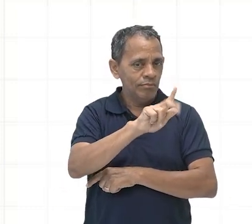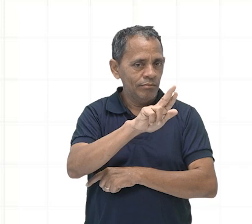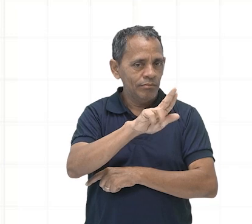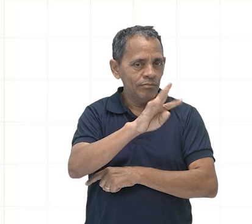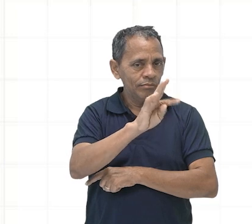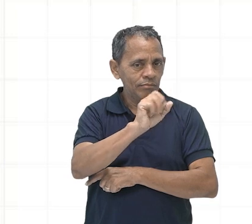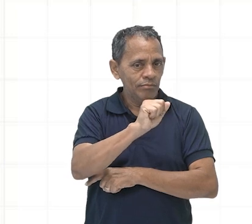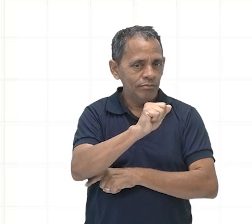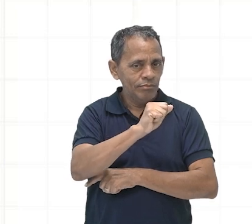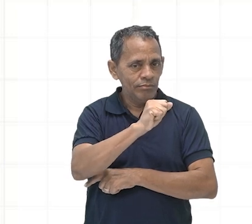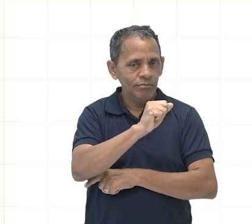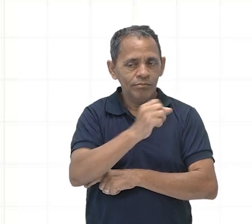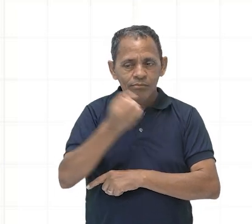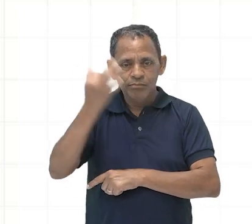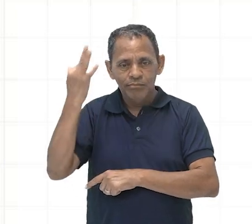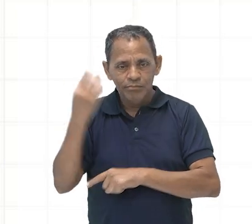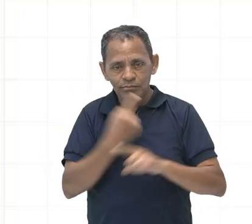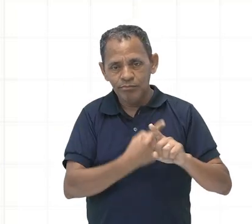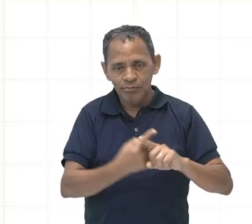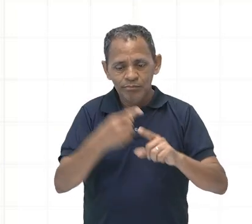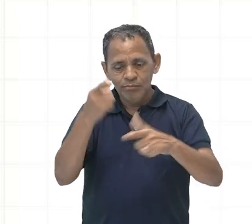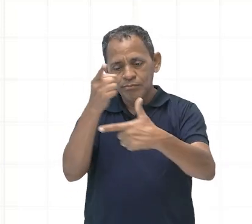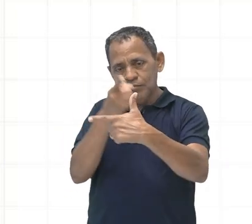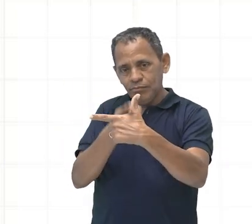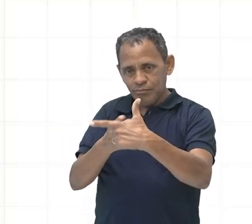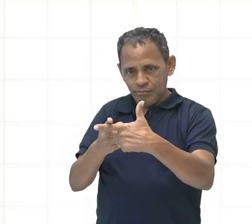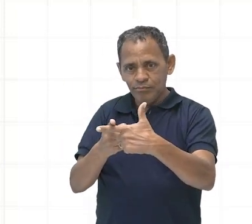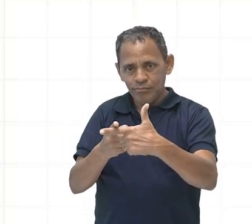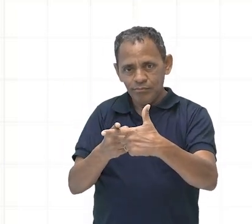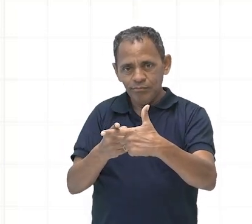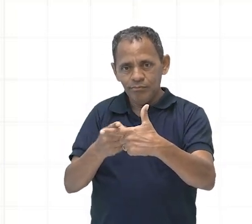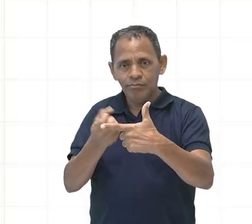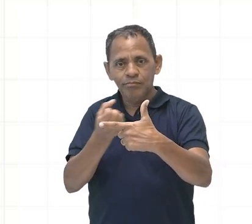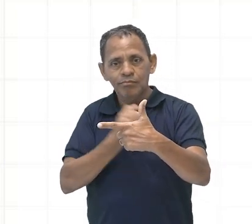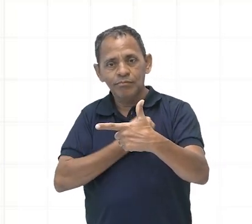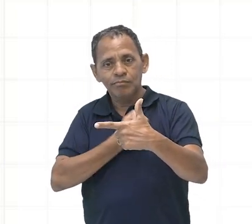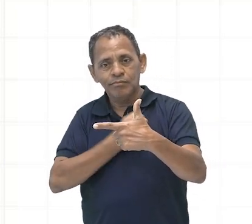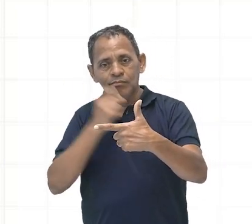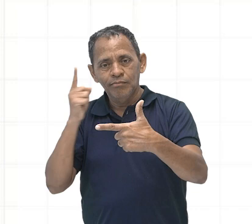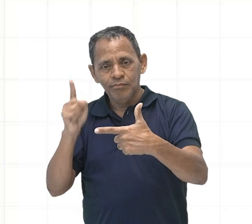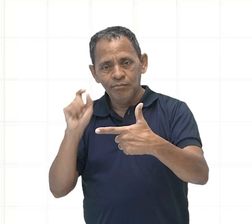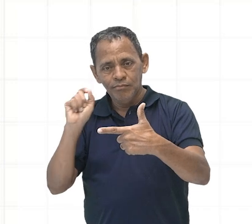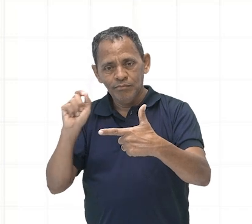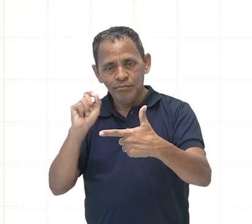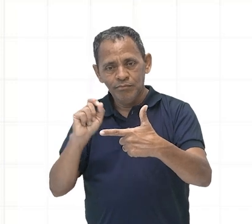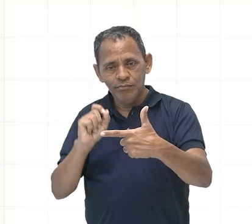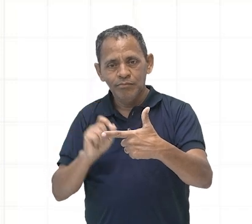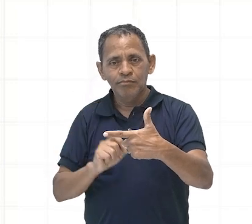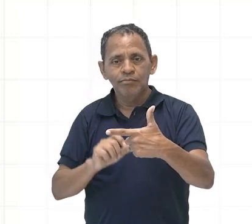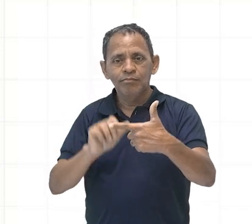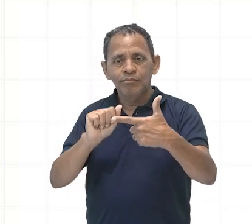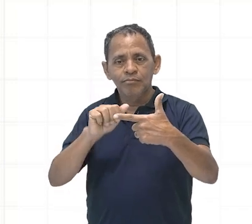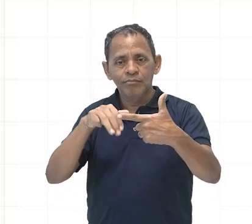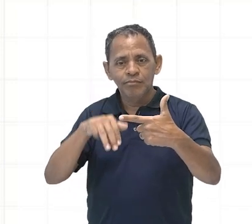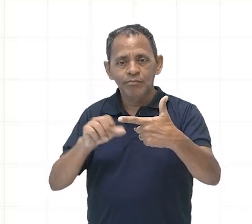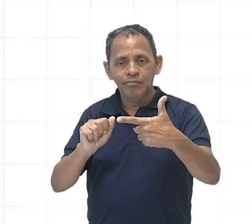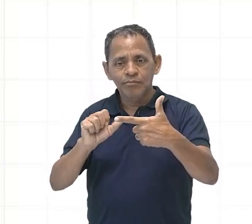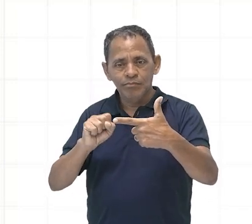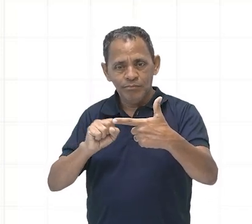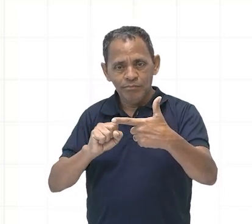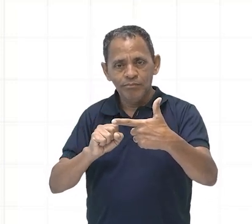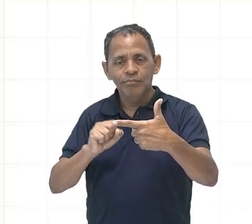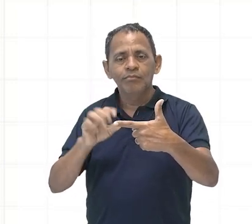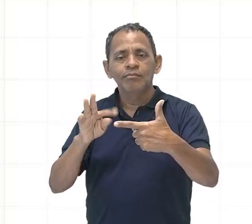que aparece, e dividir pelo número da amostra, e se eu quiser em porcentagem, eu multiplico por 100.